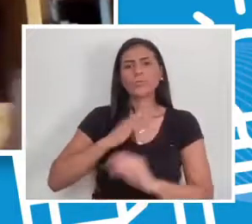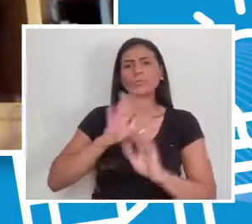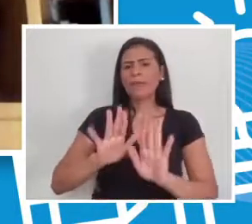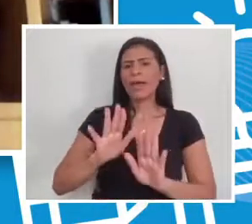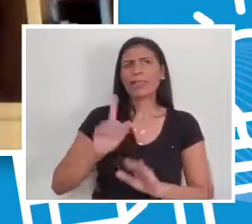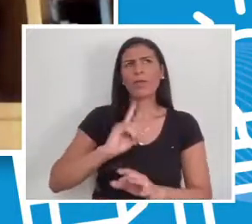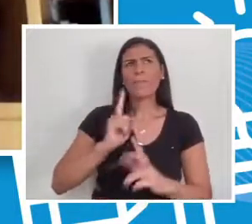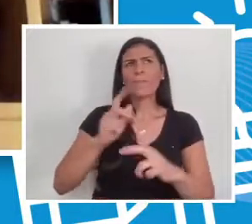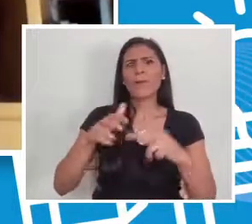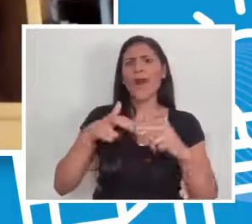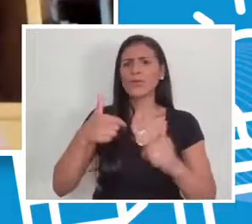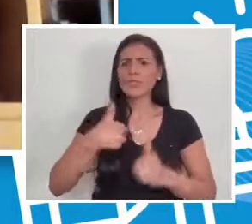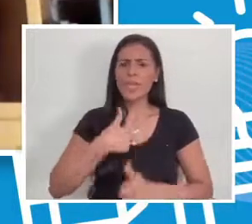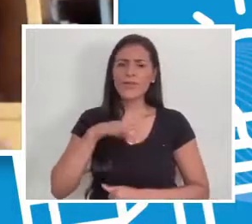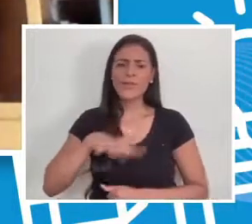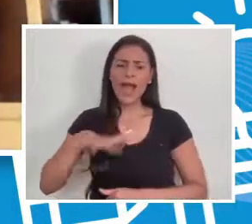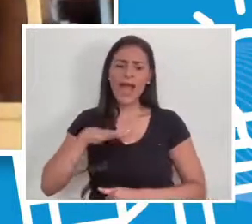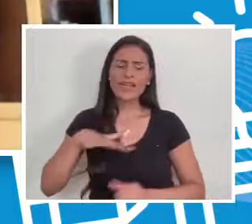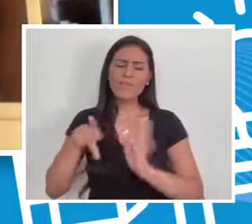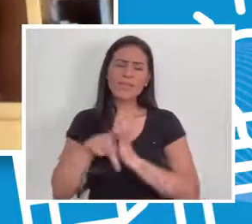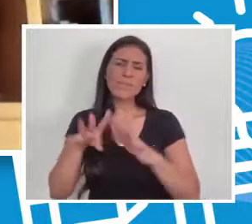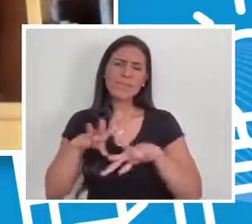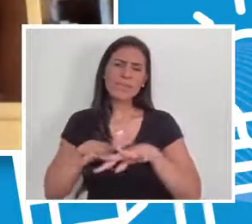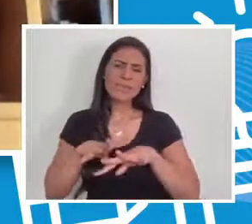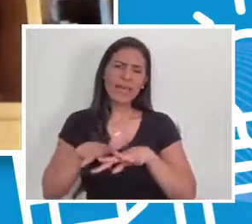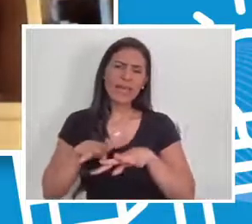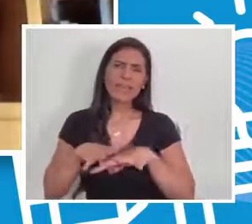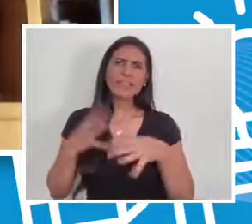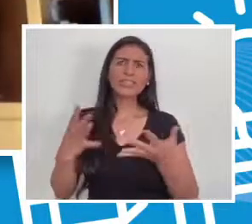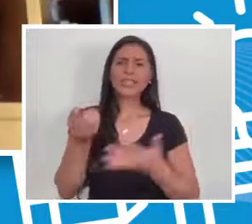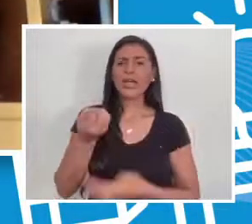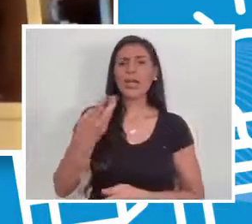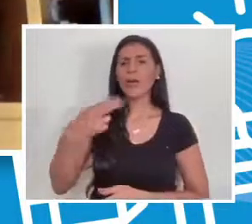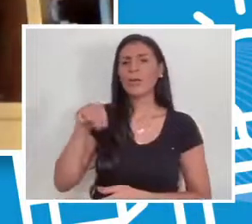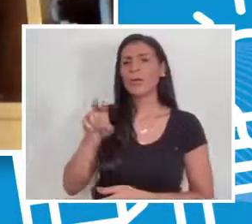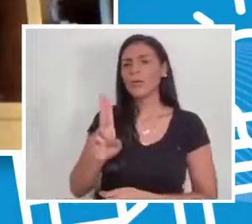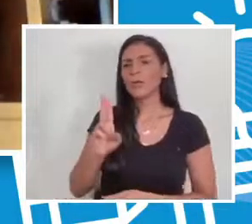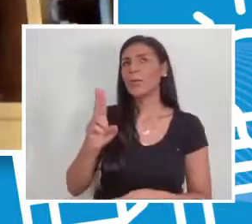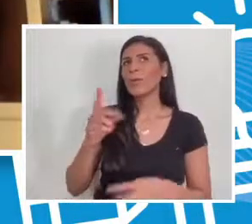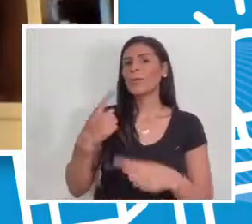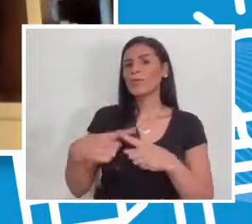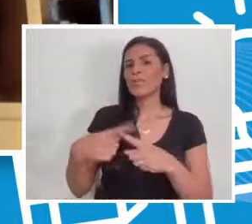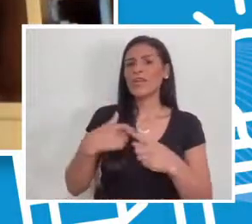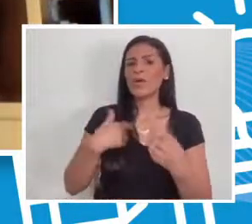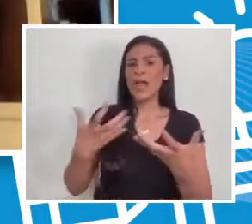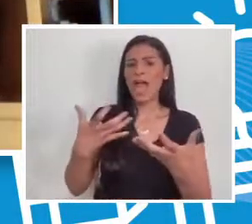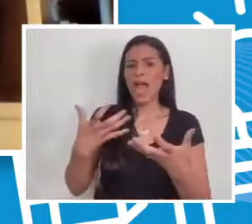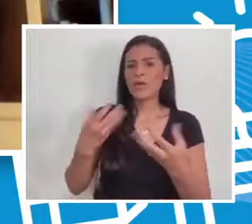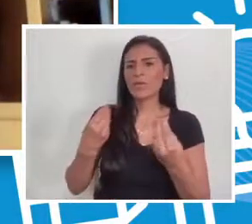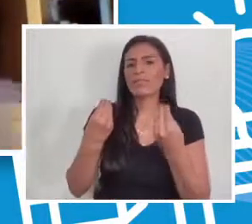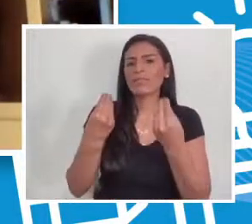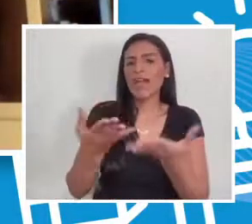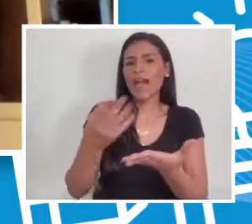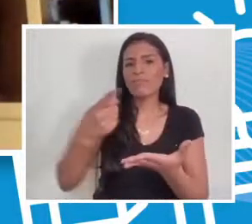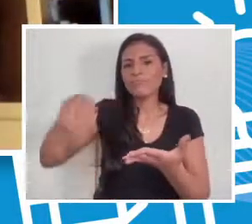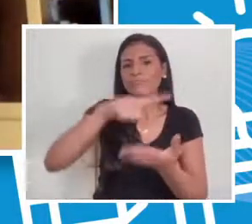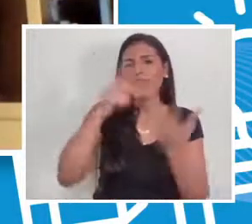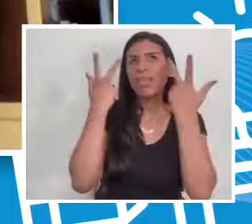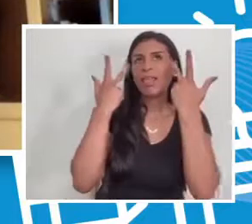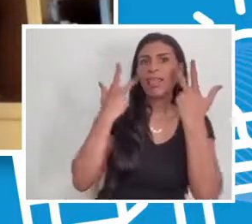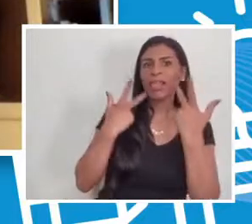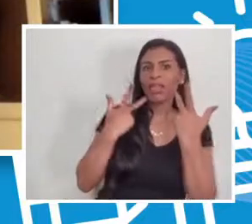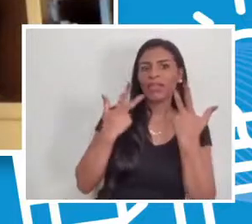da matemática, ou porque eu use os dados para constranger, nos constranger de